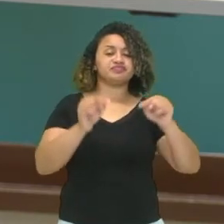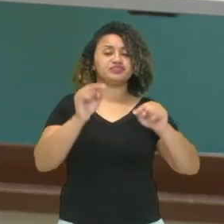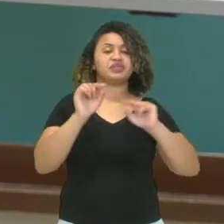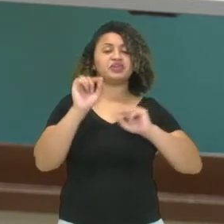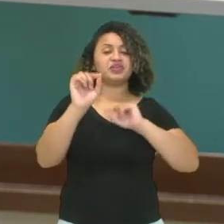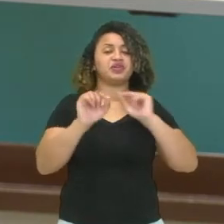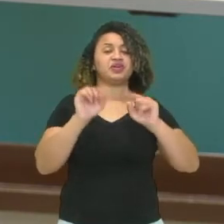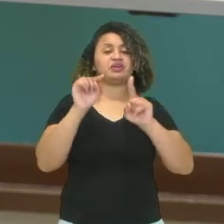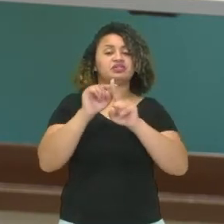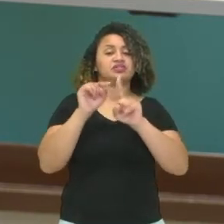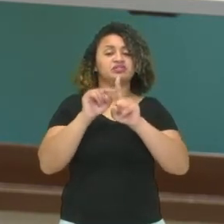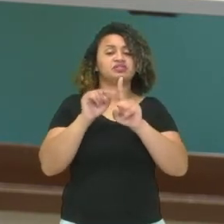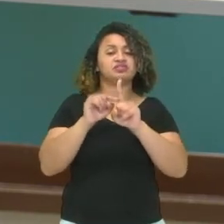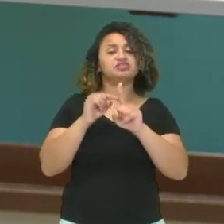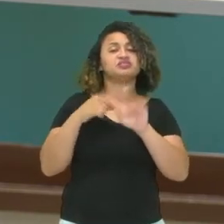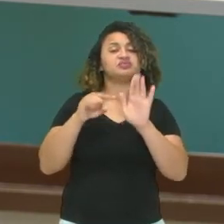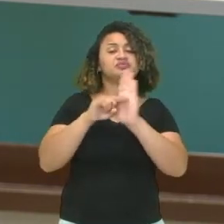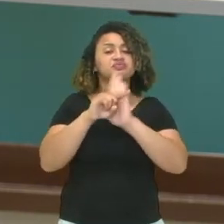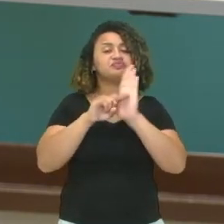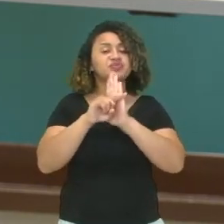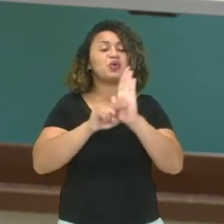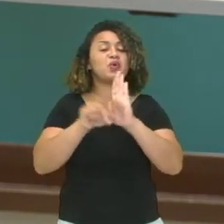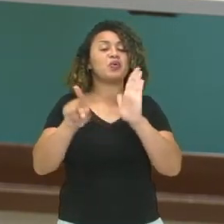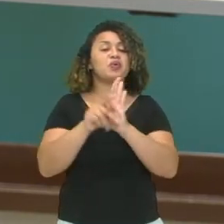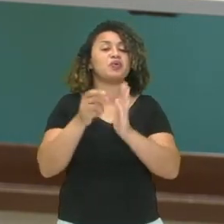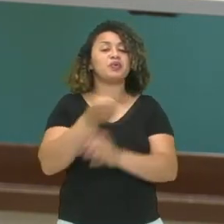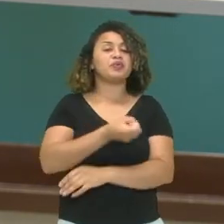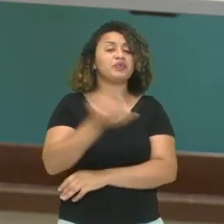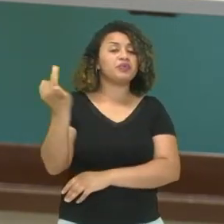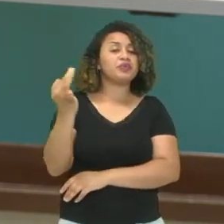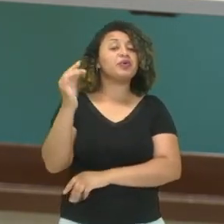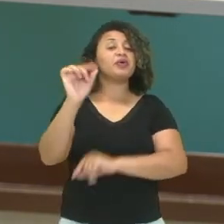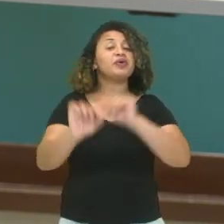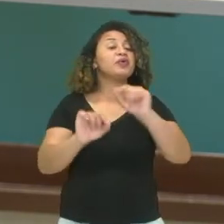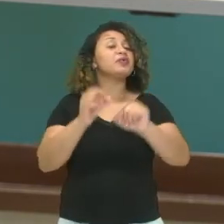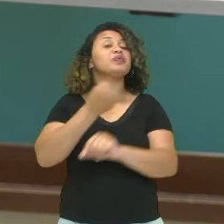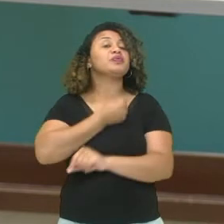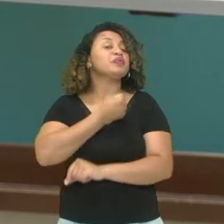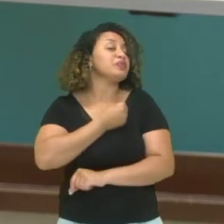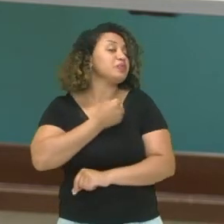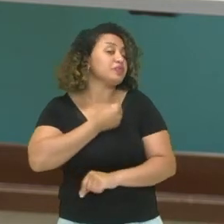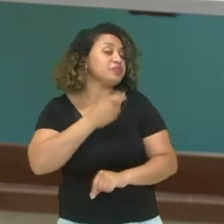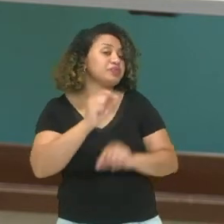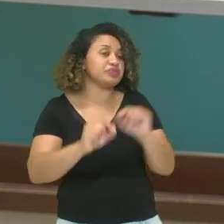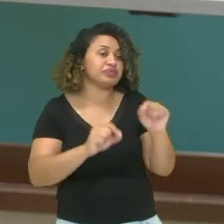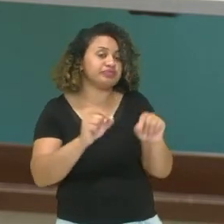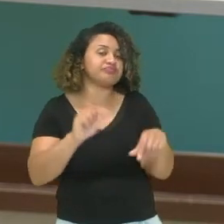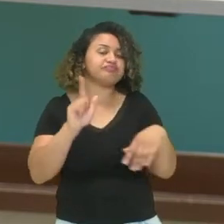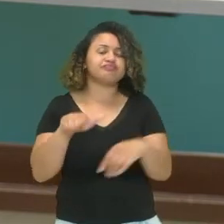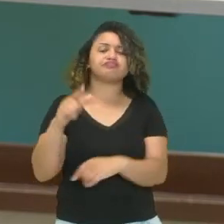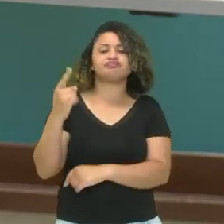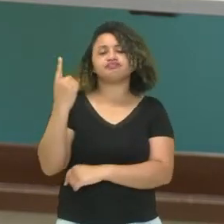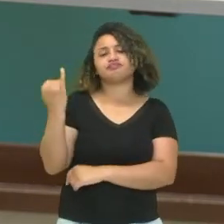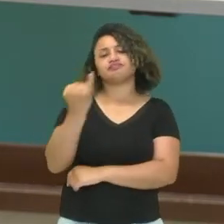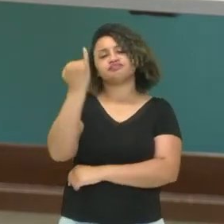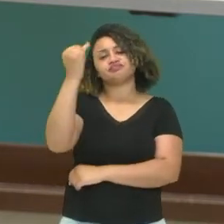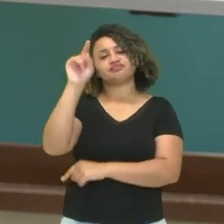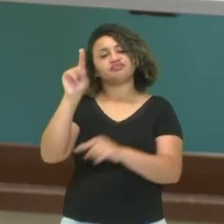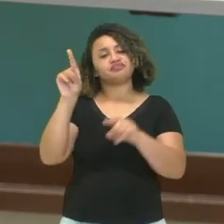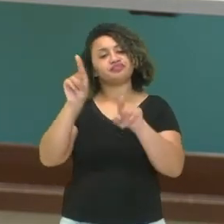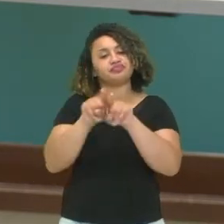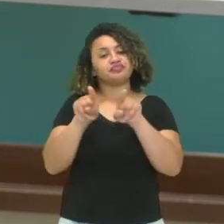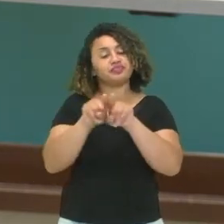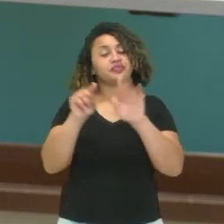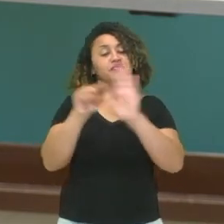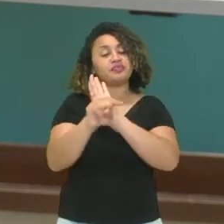tipo de pesquisa que a gente chama de quantitativa, que trata-se de números. E é bastante importante, então são perguntas